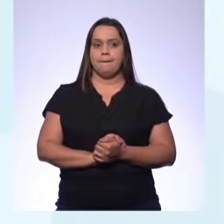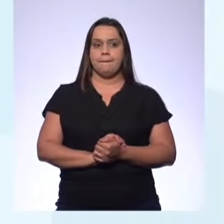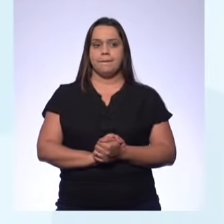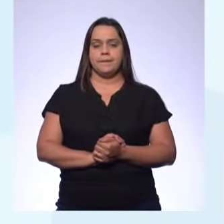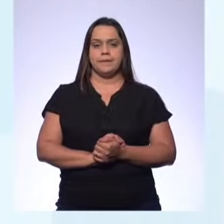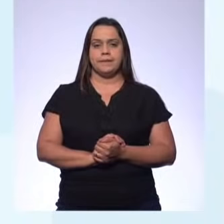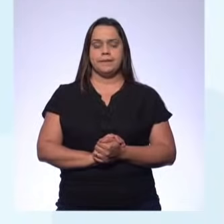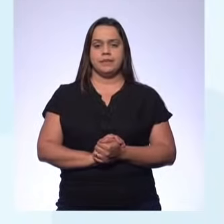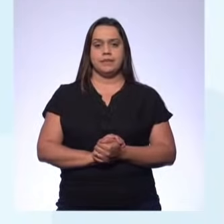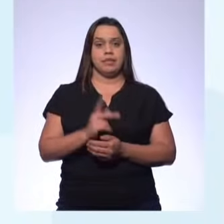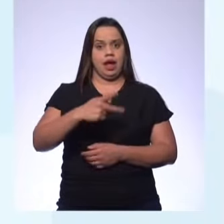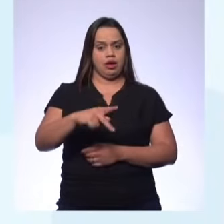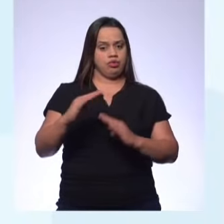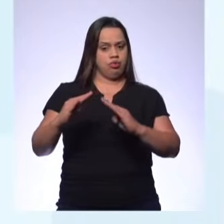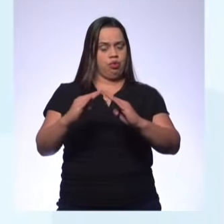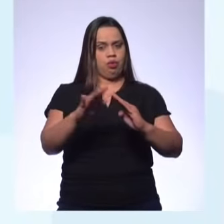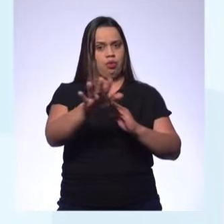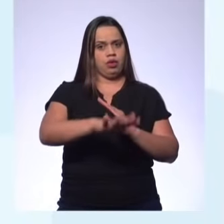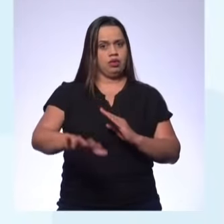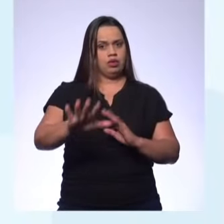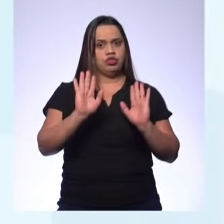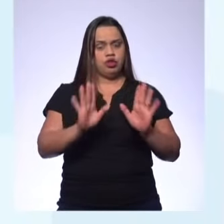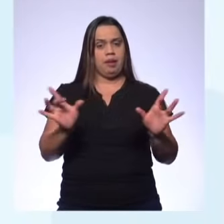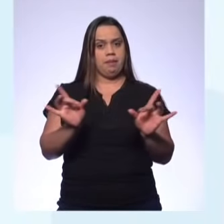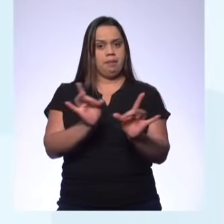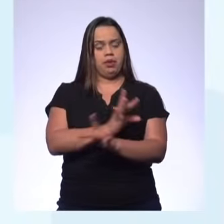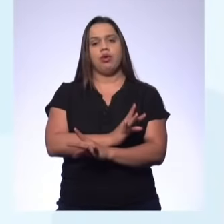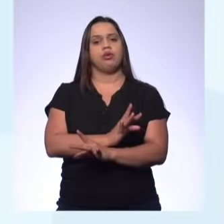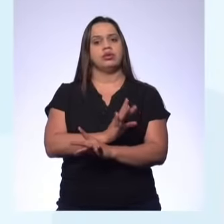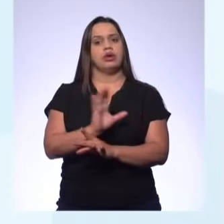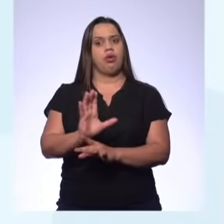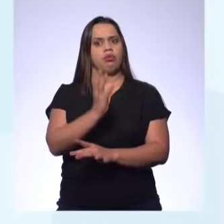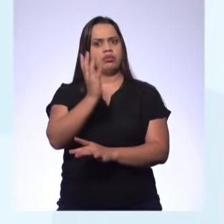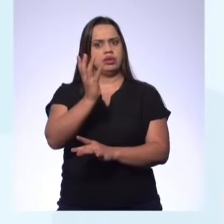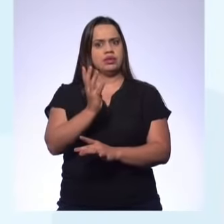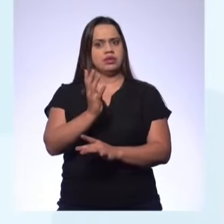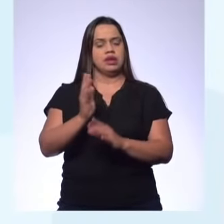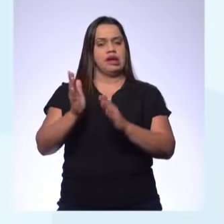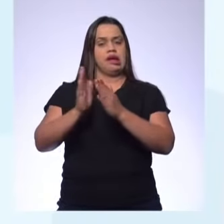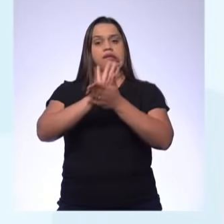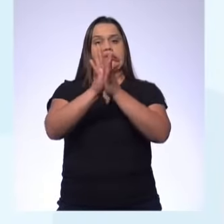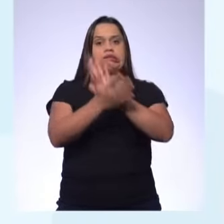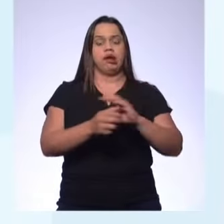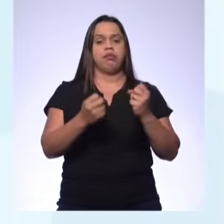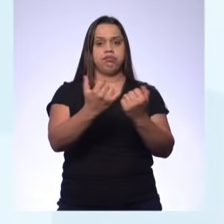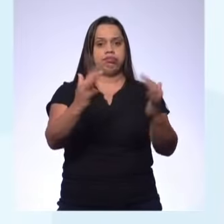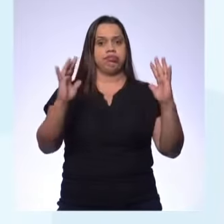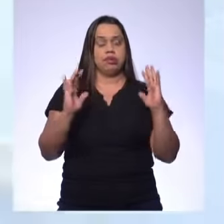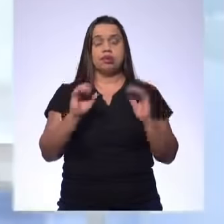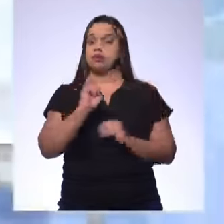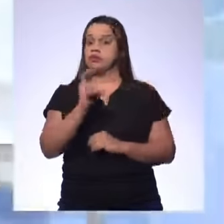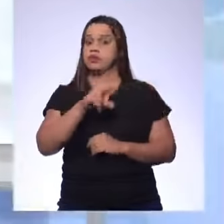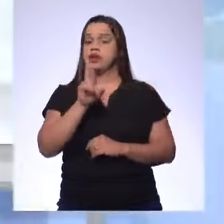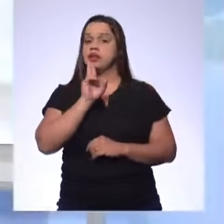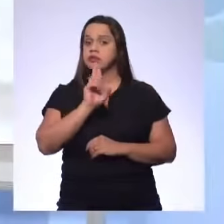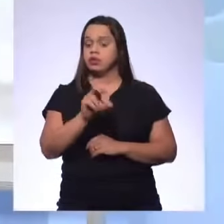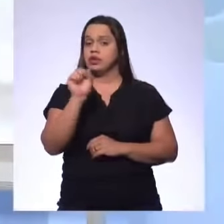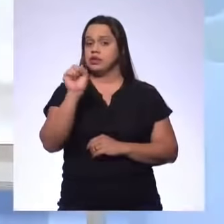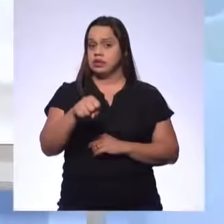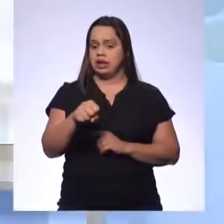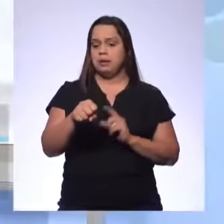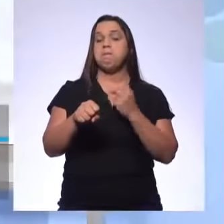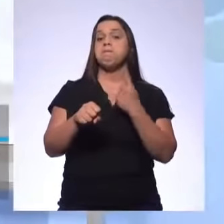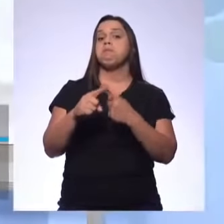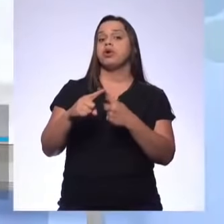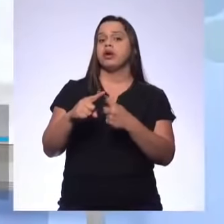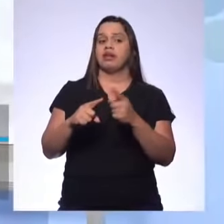sua comunidade preparada para enfrentar desastres naturais? Se você responder que sim, why? Por quê? Se você responder